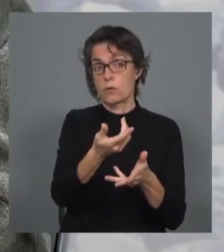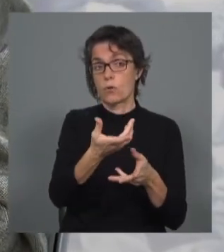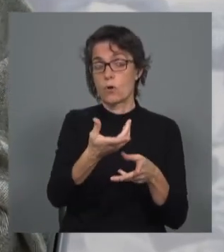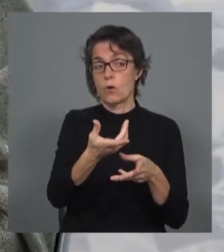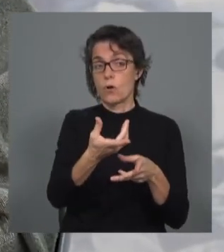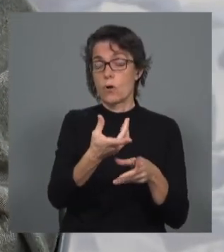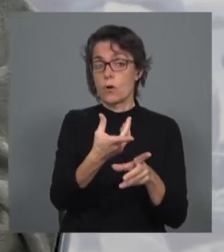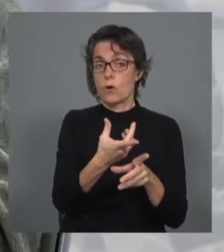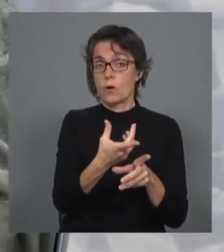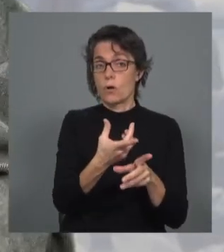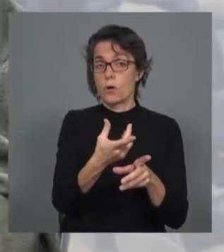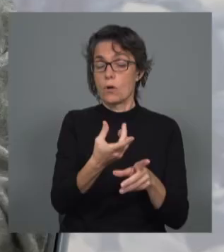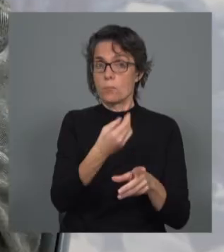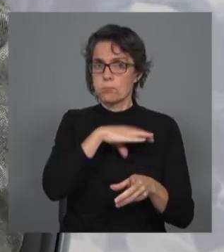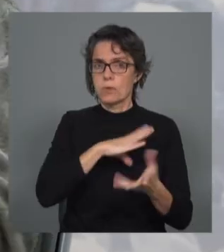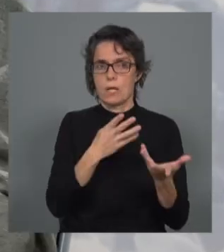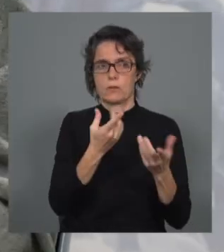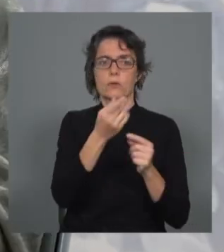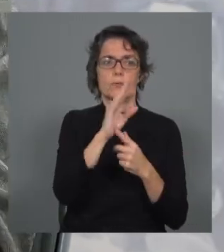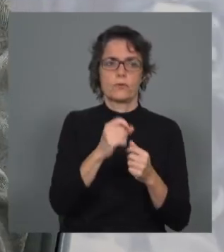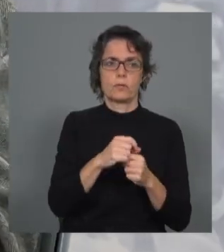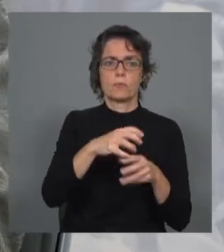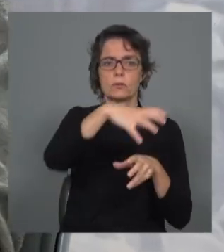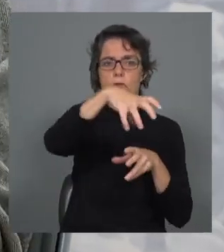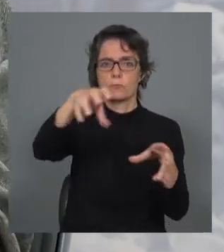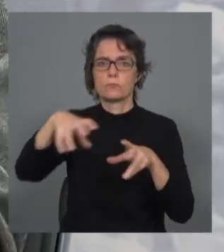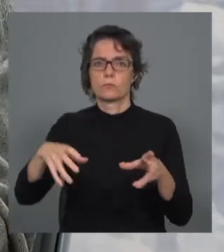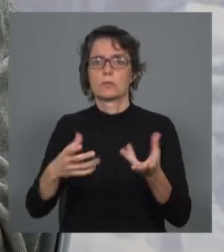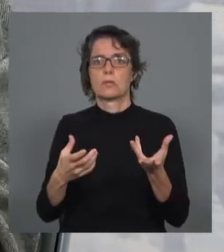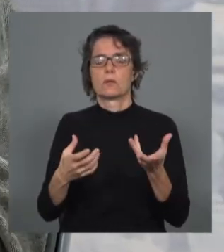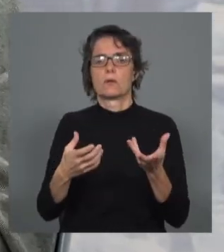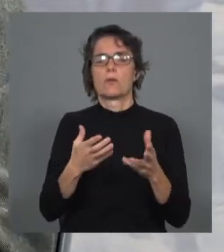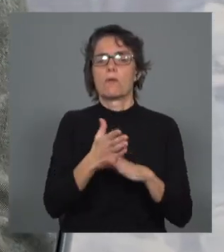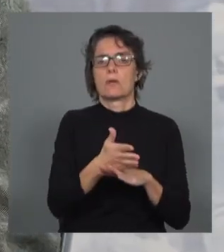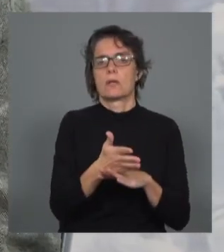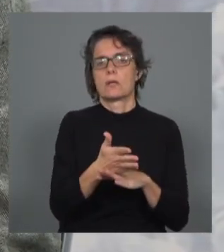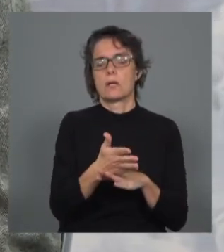acompanhar, que é a distribuição de encomendas e a distribuição direta